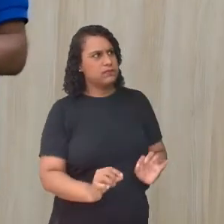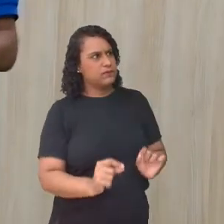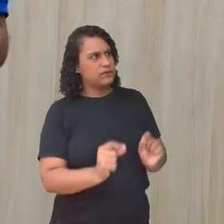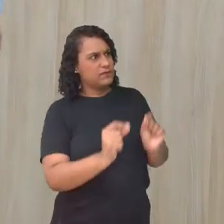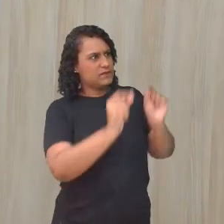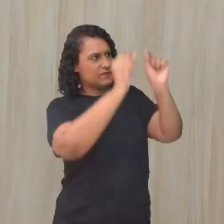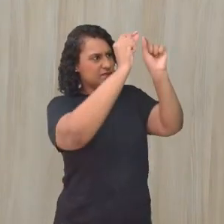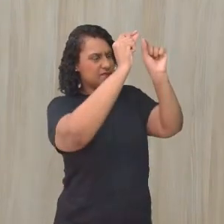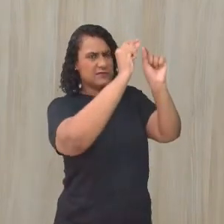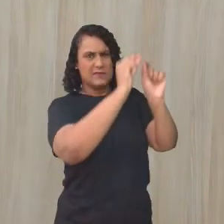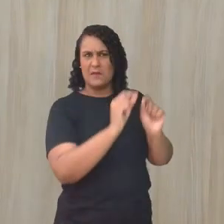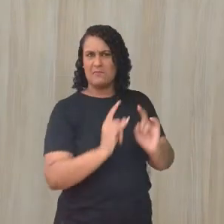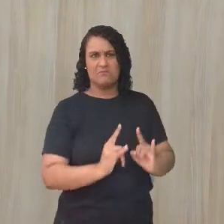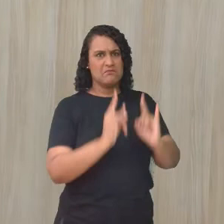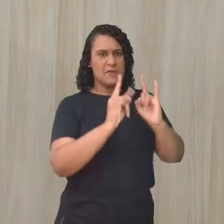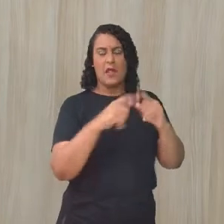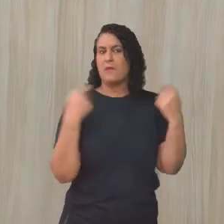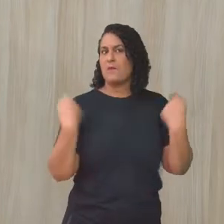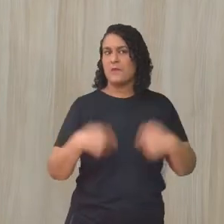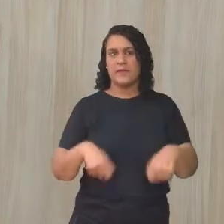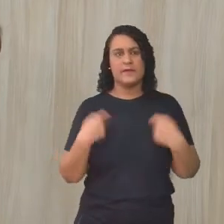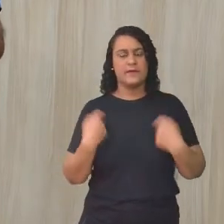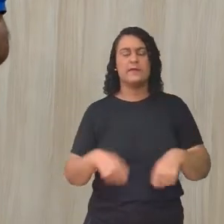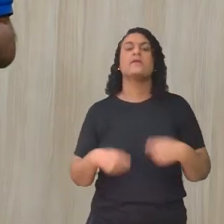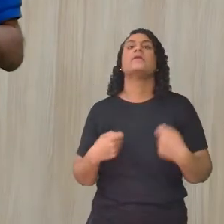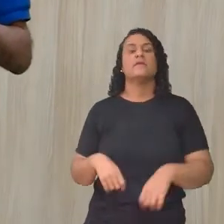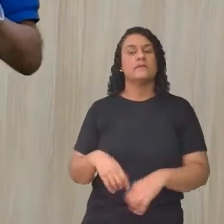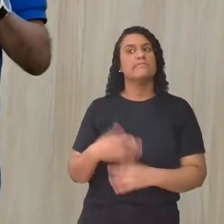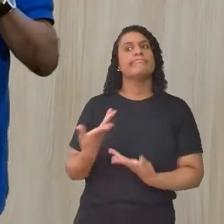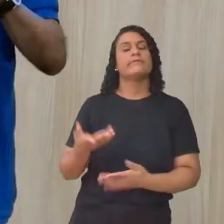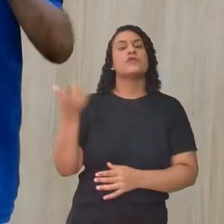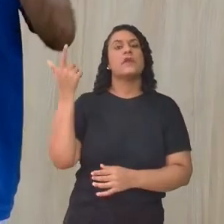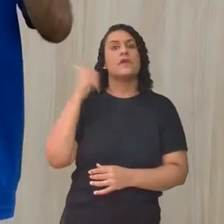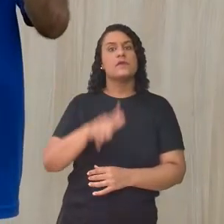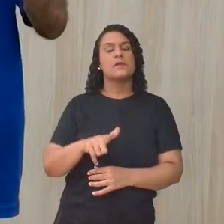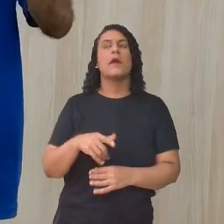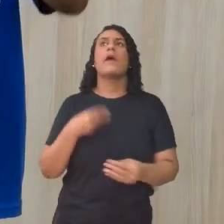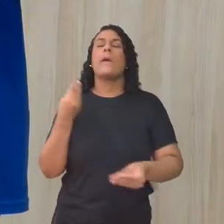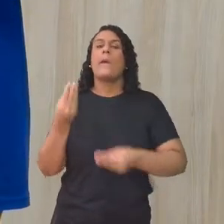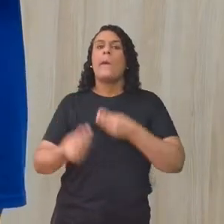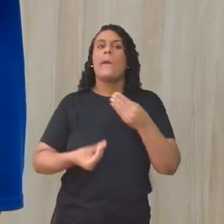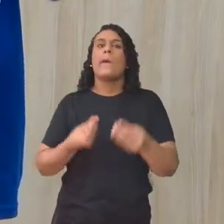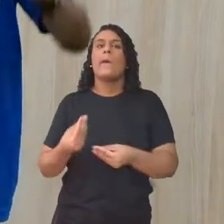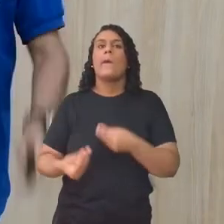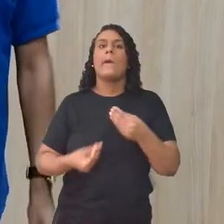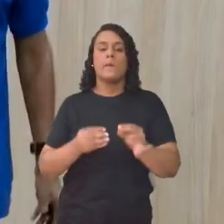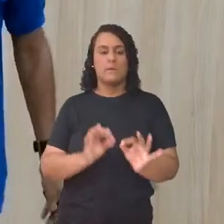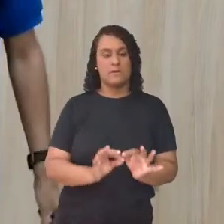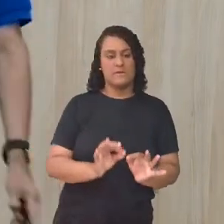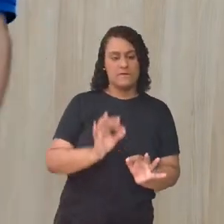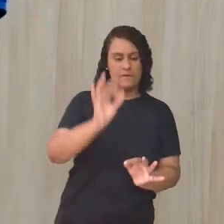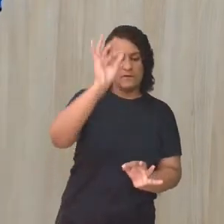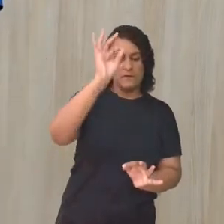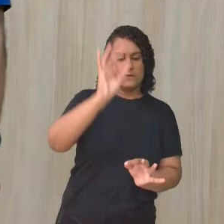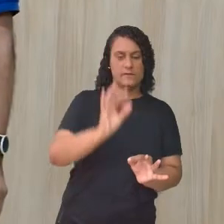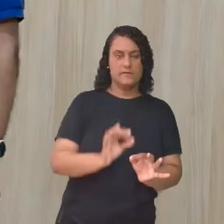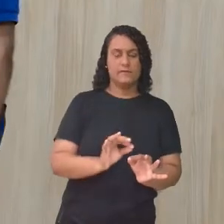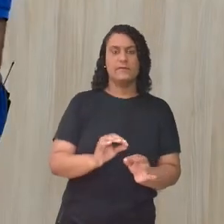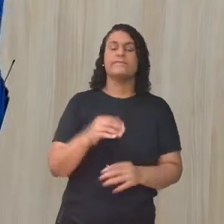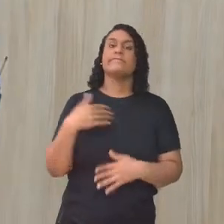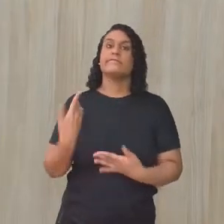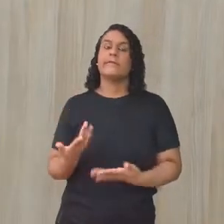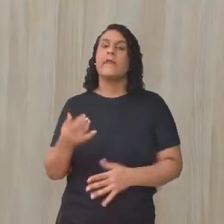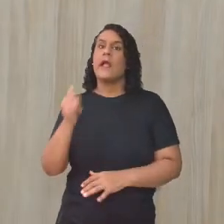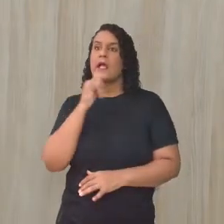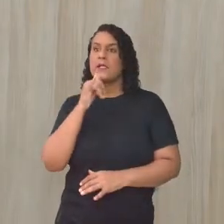matemática é legal. Você consegue fazer uma previsão de quanto você vai precisar para poder fazer isso tudinho. Então, digamos que eu quero